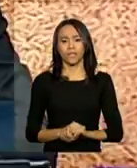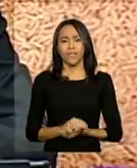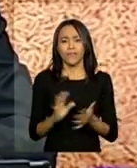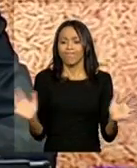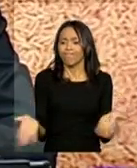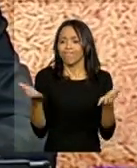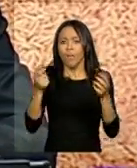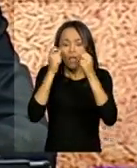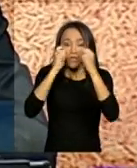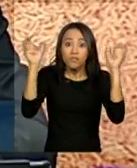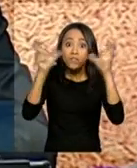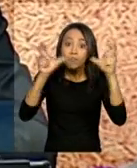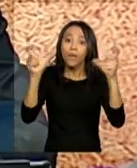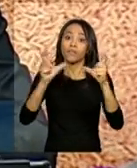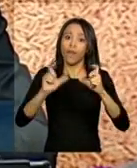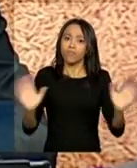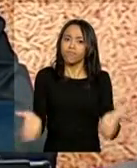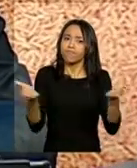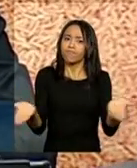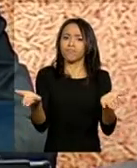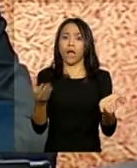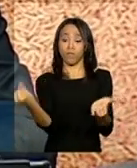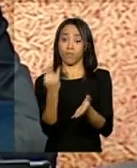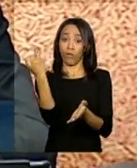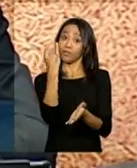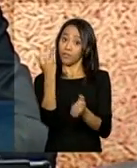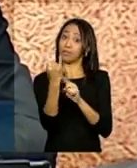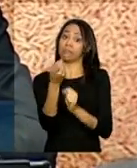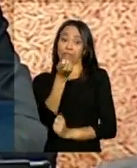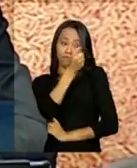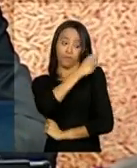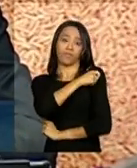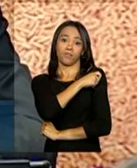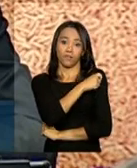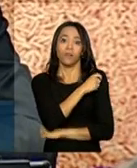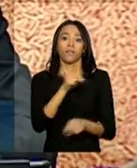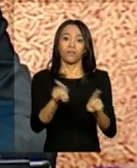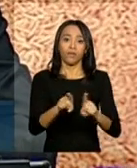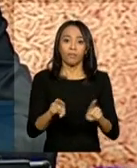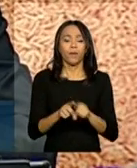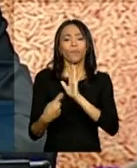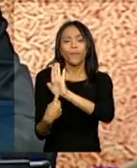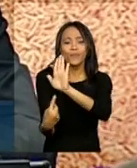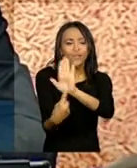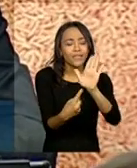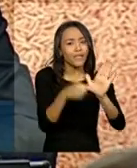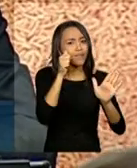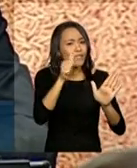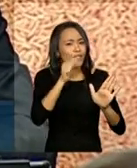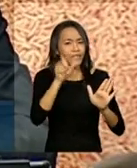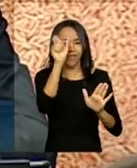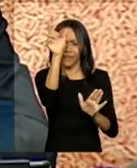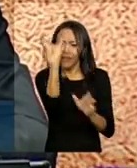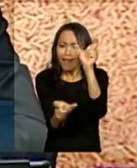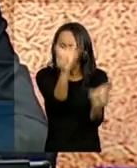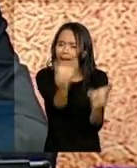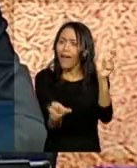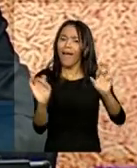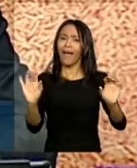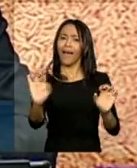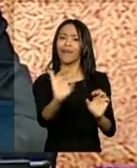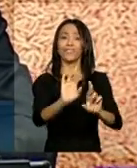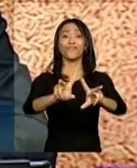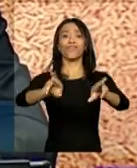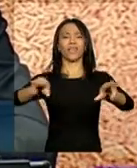sensibilização e a mobilização para a importância da vacinação estaremos trabalhando mostrando que as meninas são diferentes cada um tem um jeito de